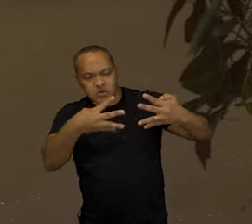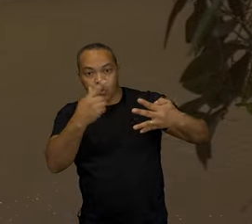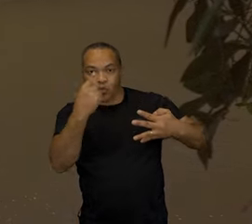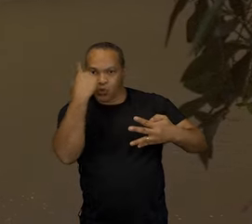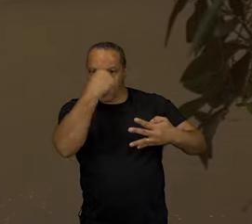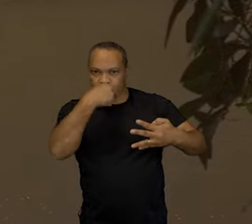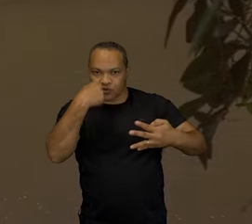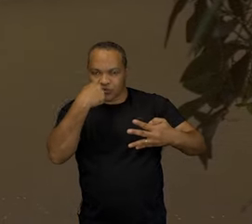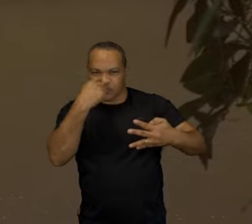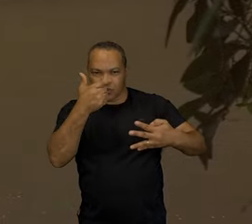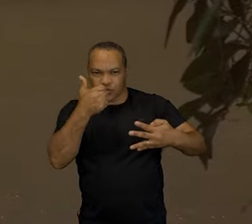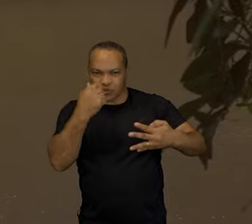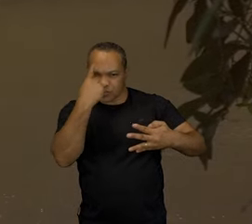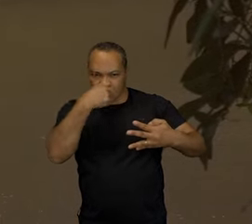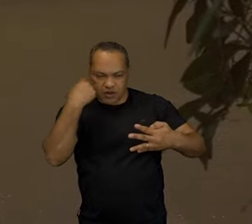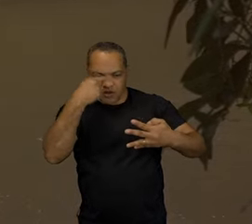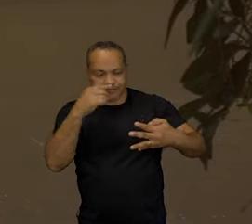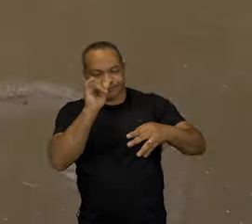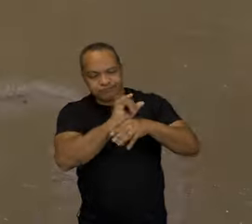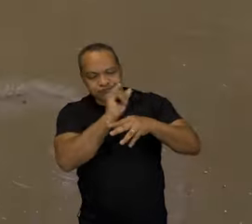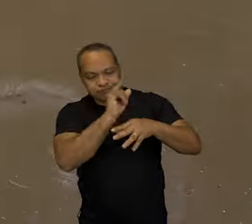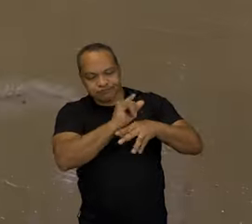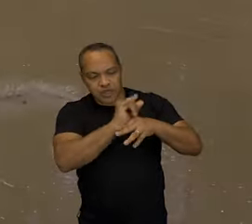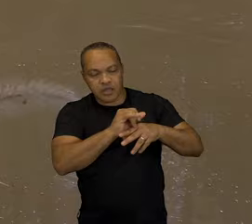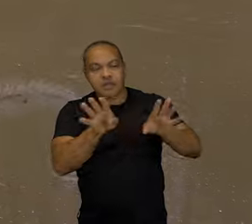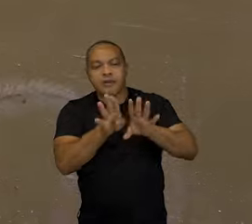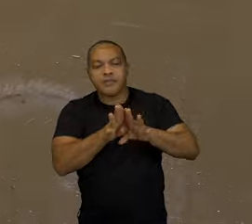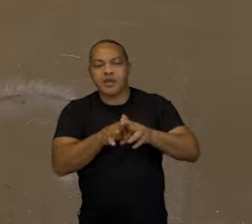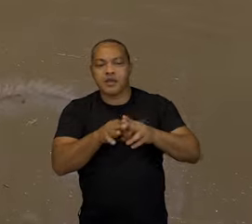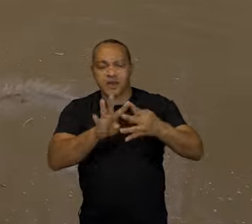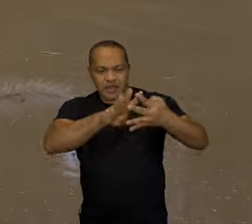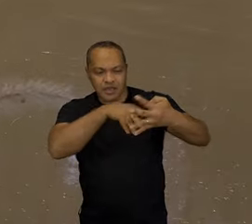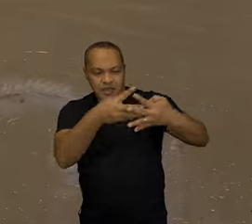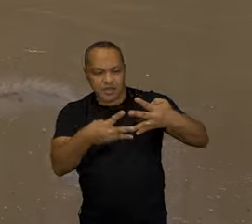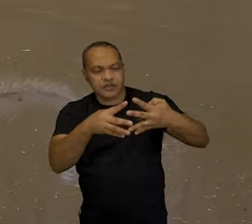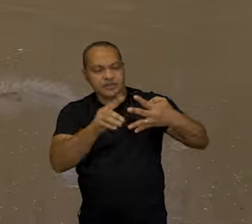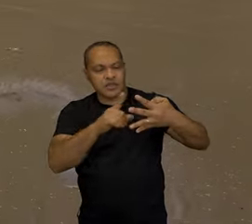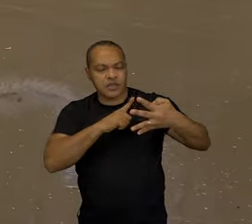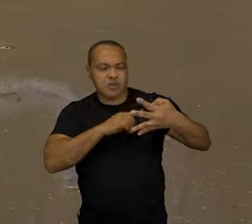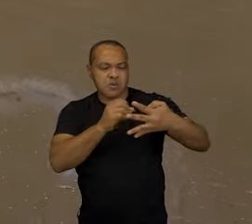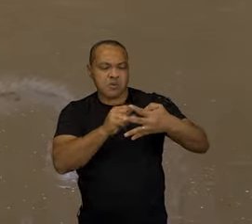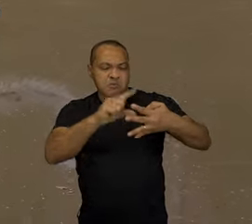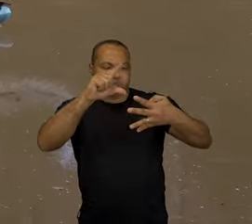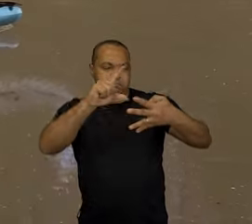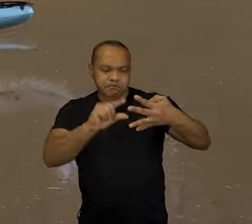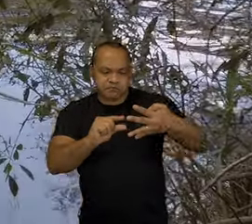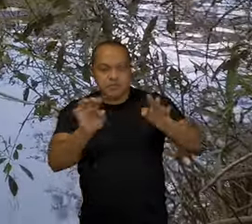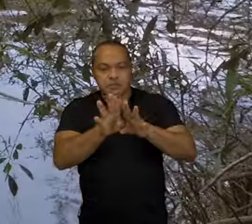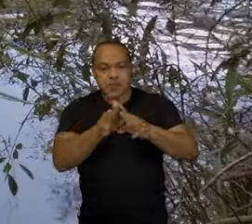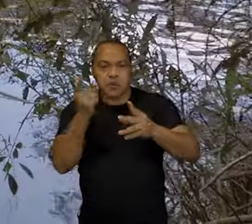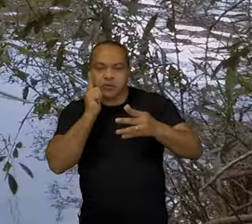12 horas no ambiente. Esse é um método que consiste em uma rede retangular com diferentes tamanhos de malha